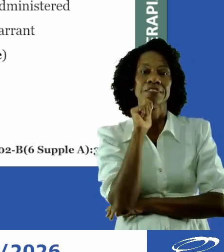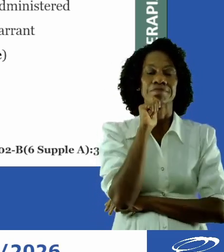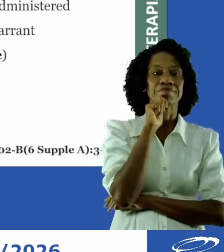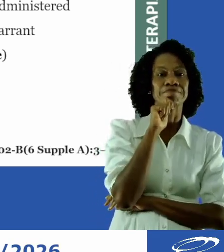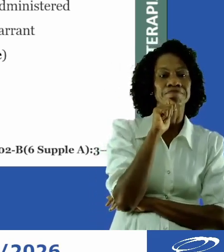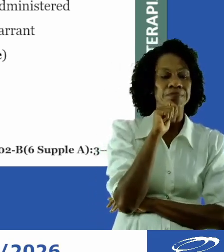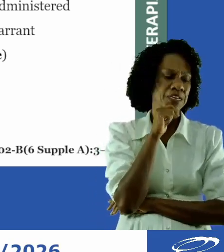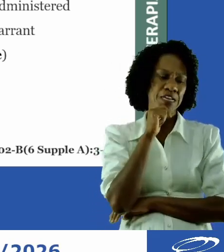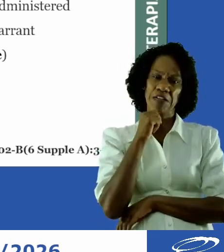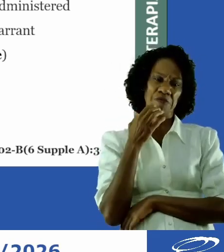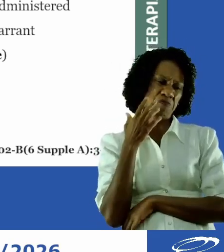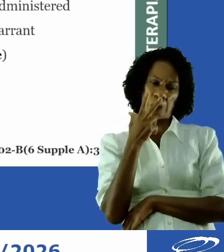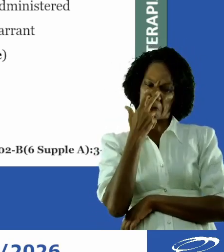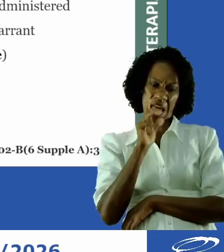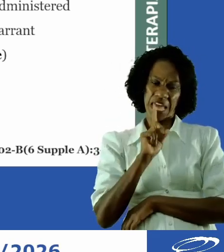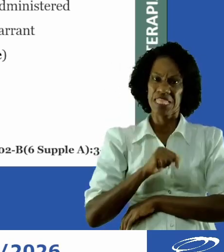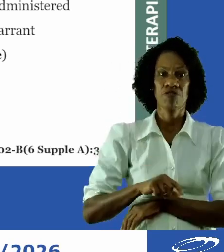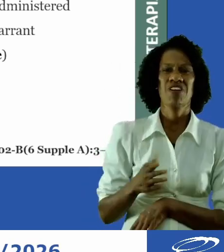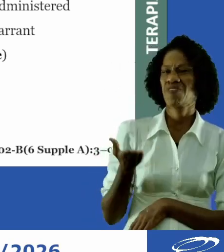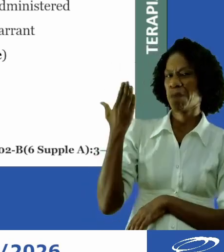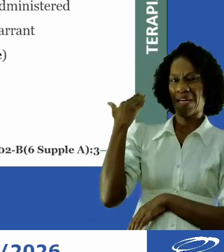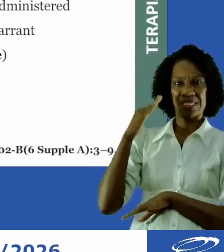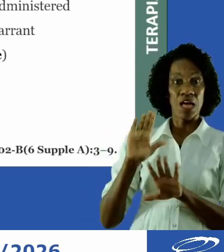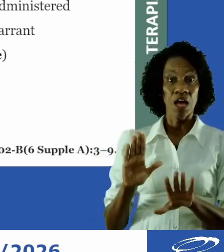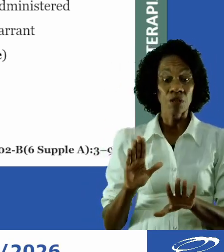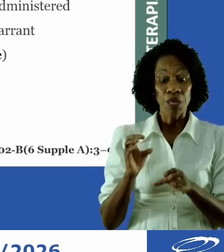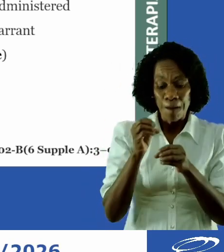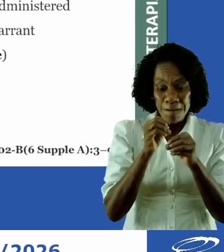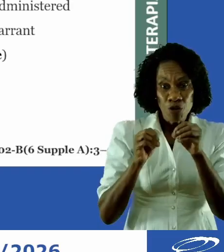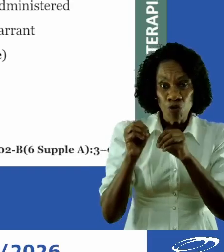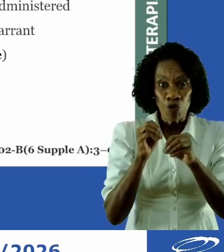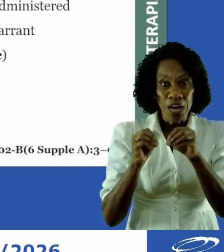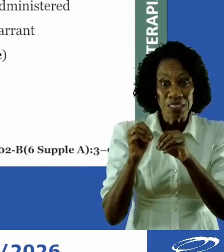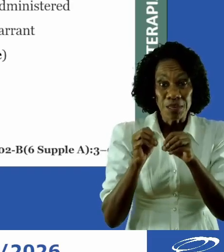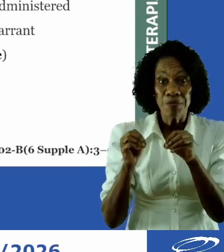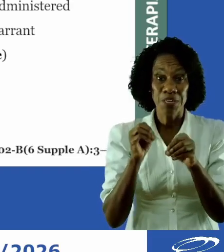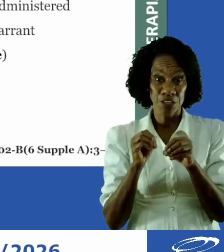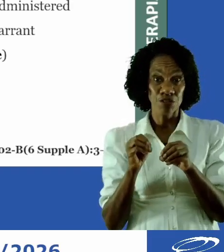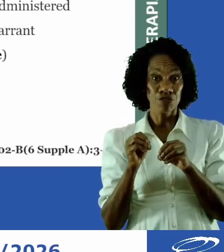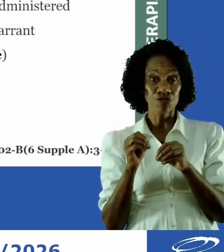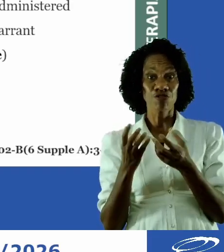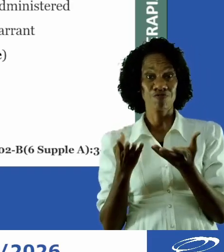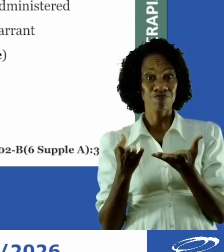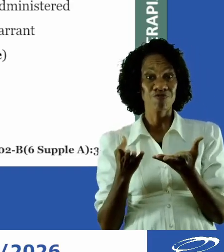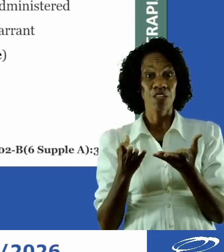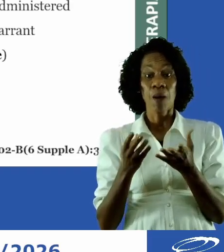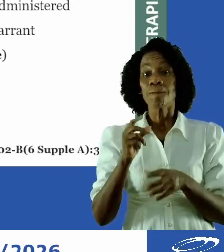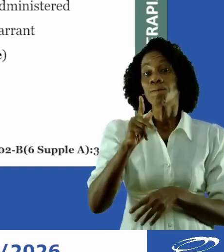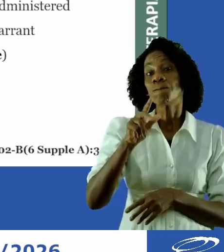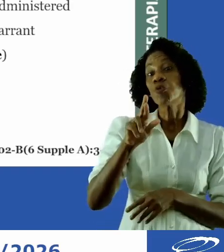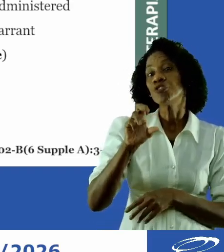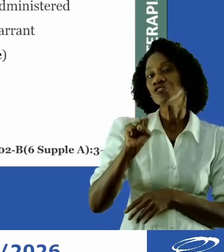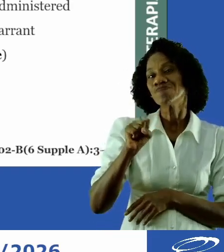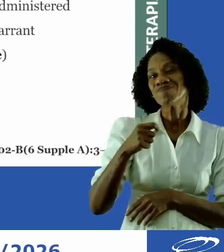de infecção? Isso já é muito passado, porque esses micro-organismos normalmente não produzem pus. Então